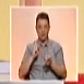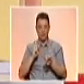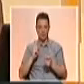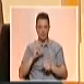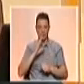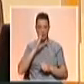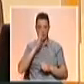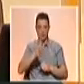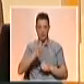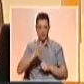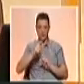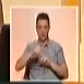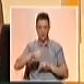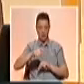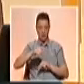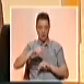As Nações Unidas,